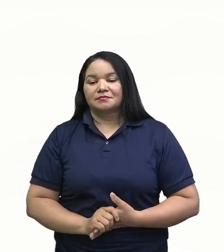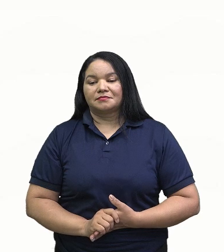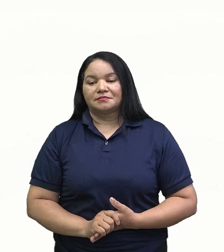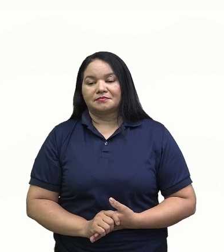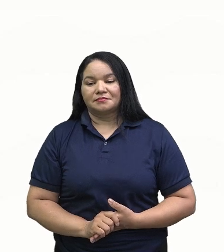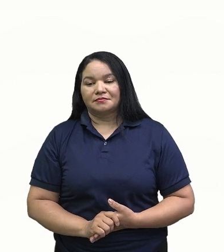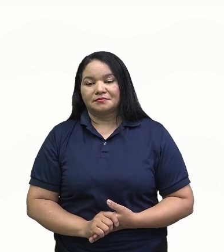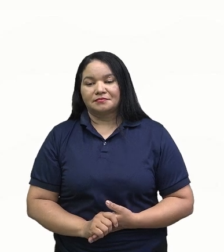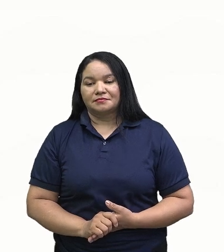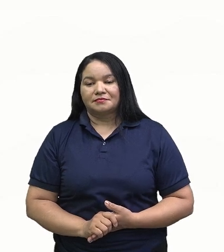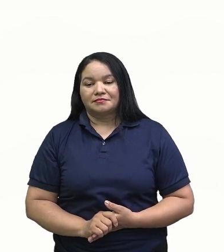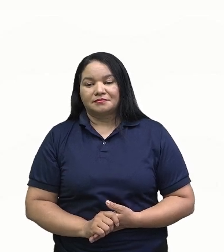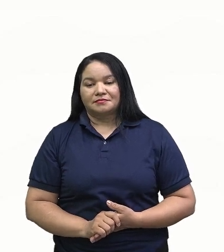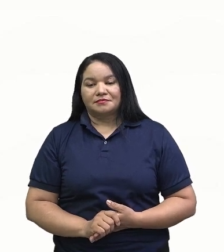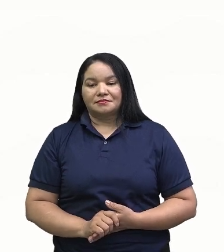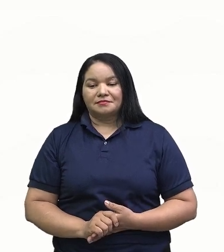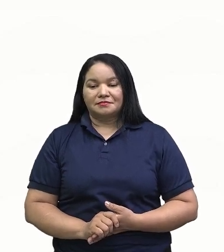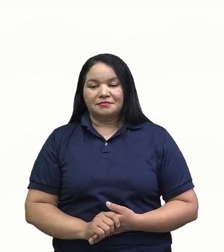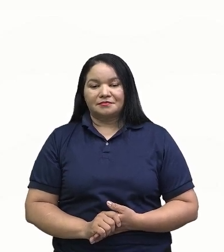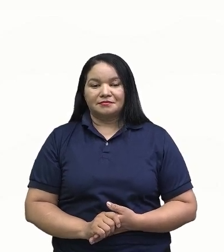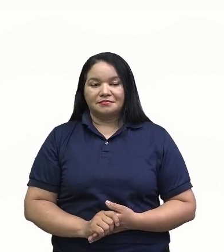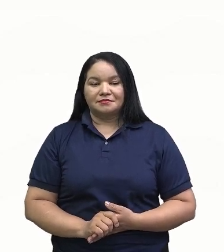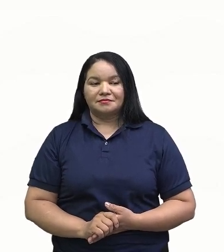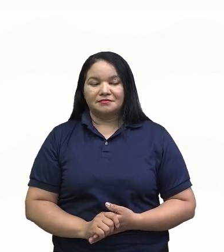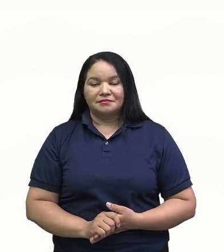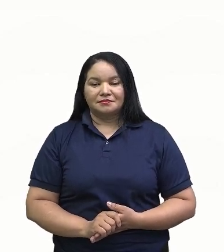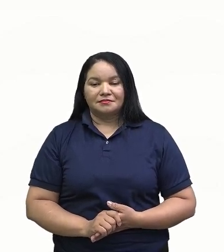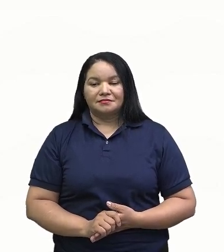bom? Então,